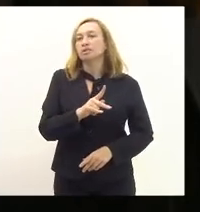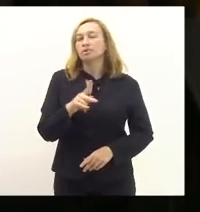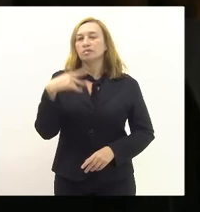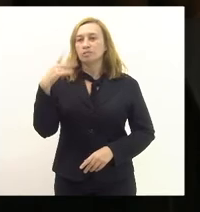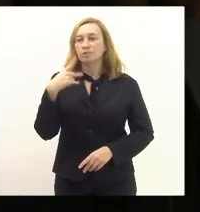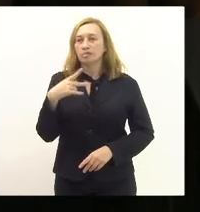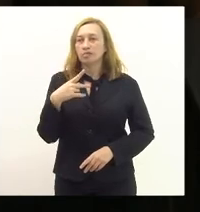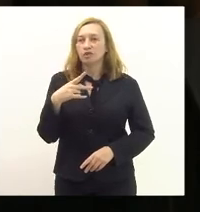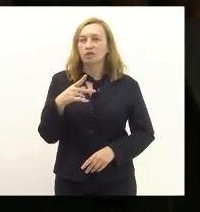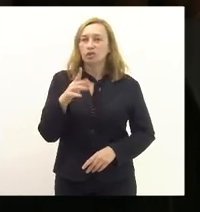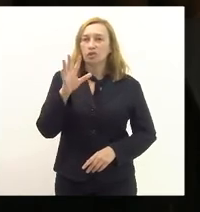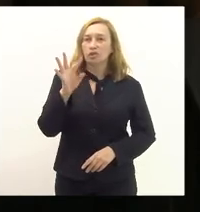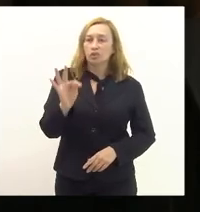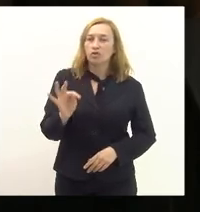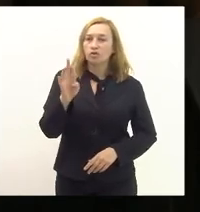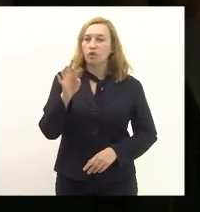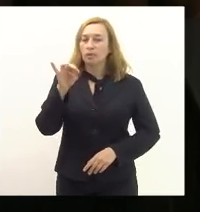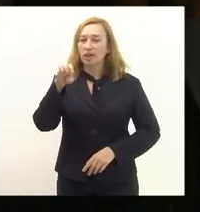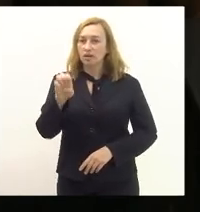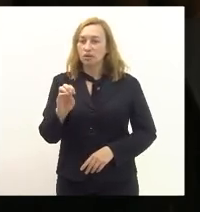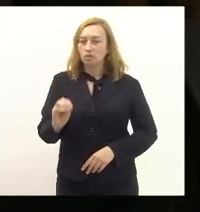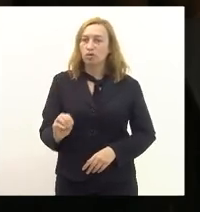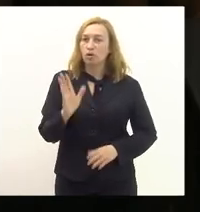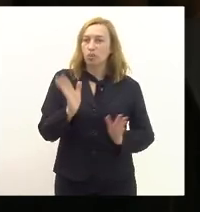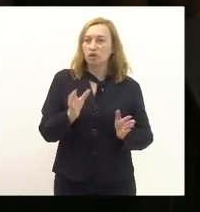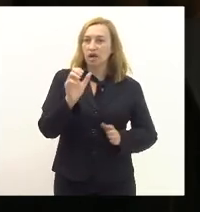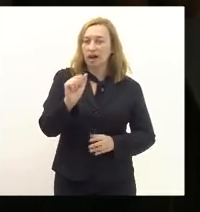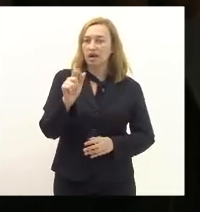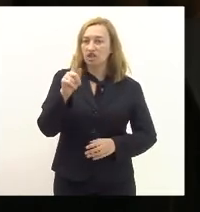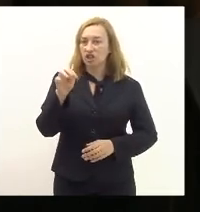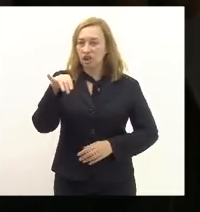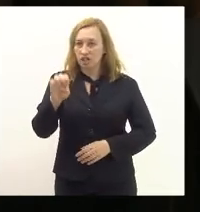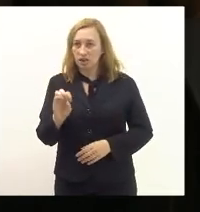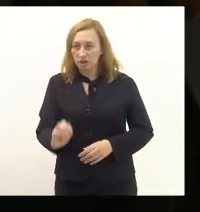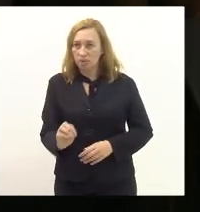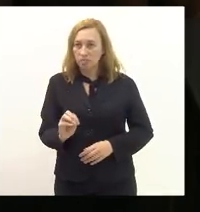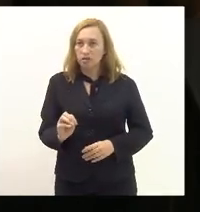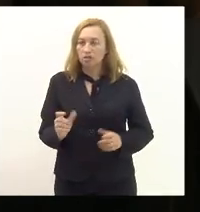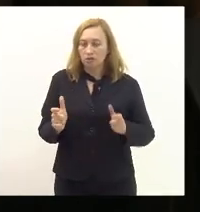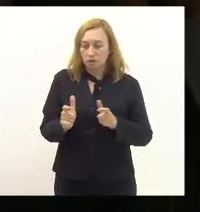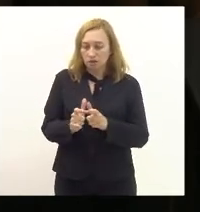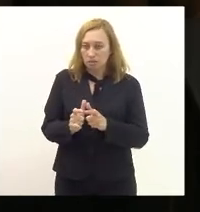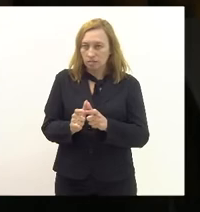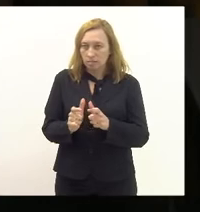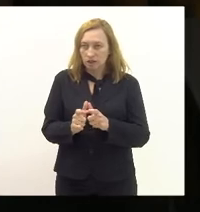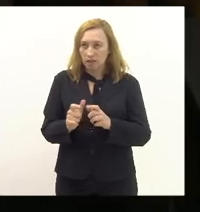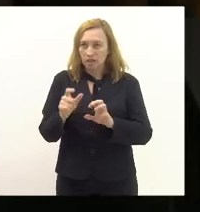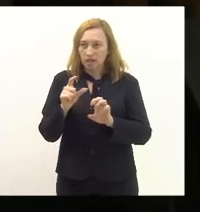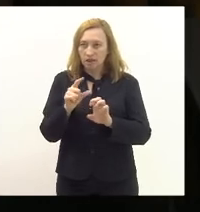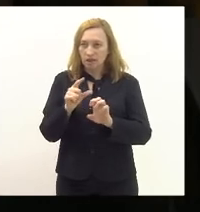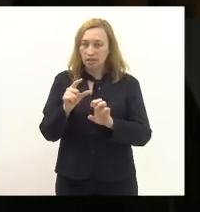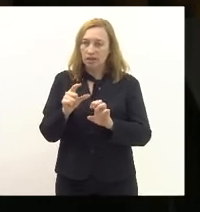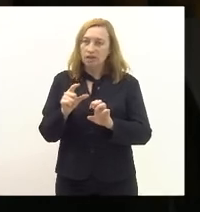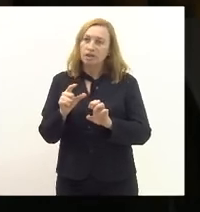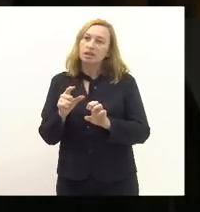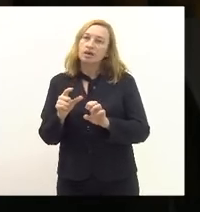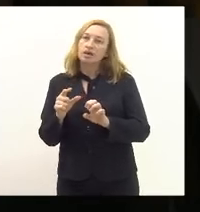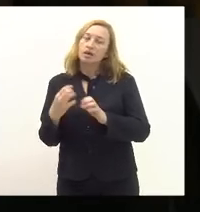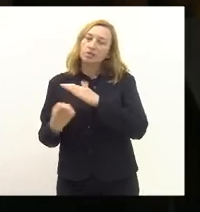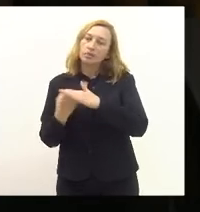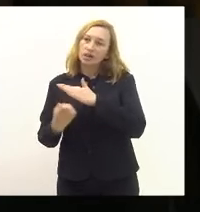AGRIO. Hoje a AGRIO foca na micro, pequenas e médias empresas, mas não engloba